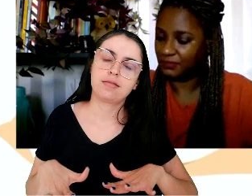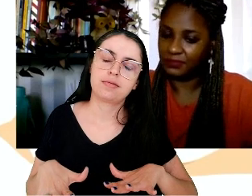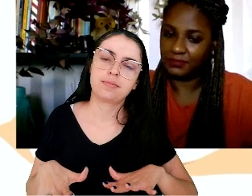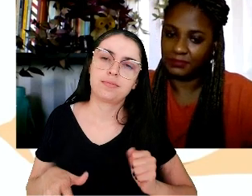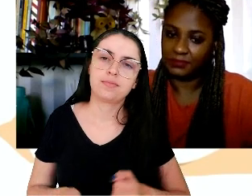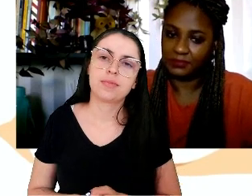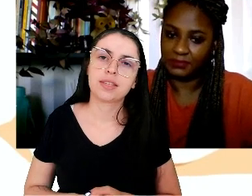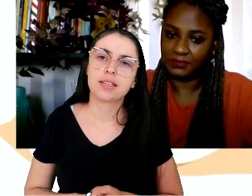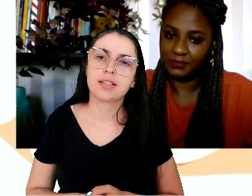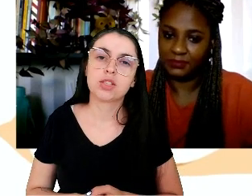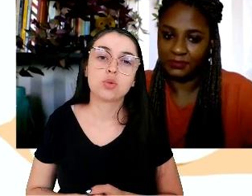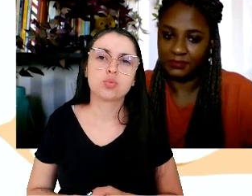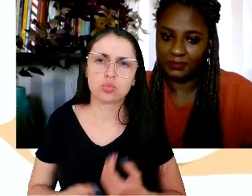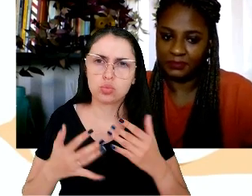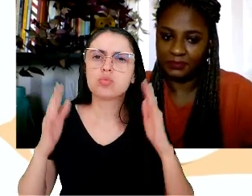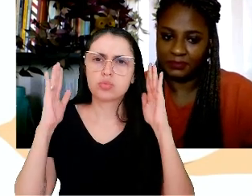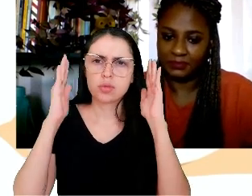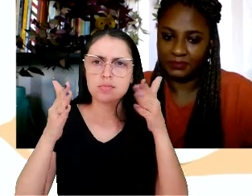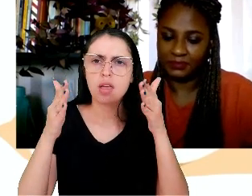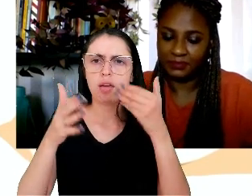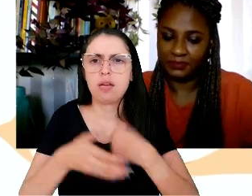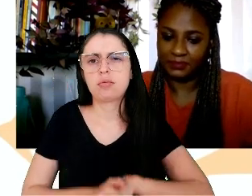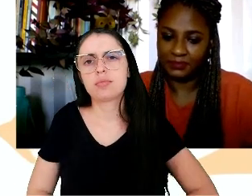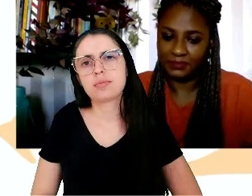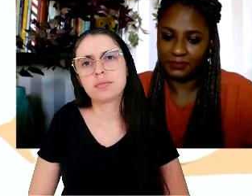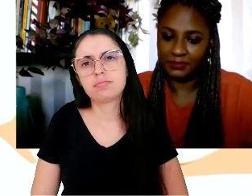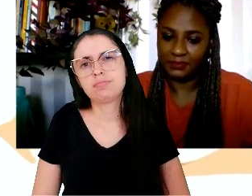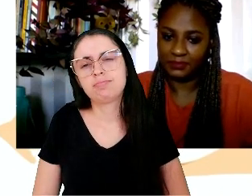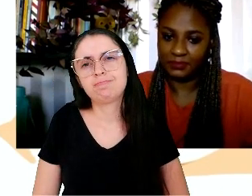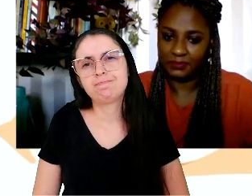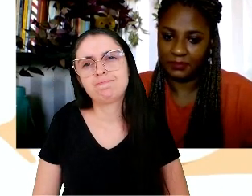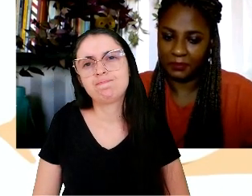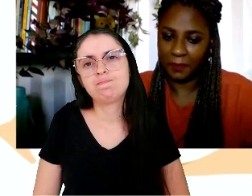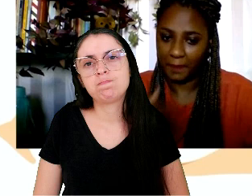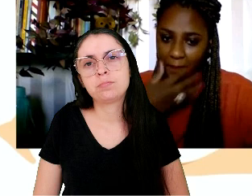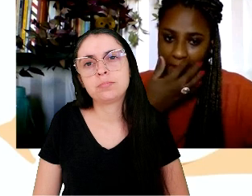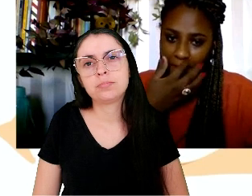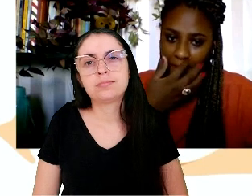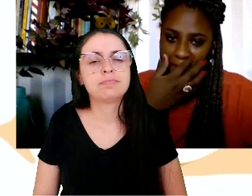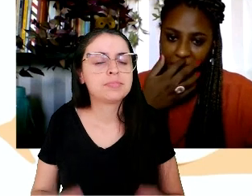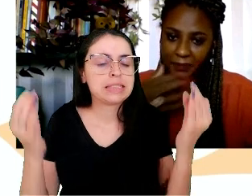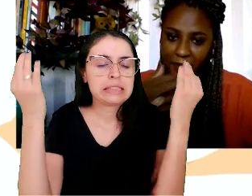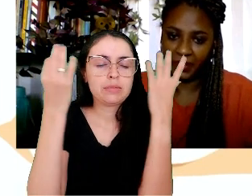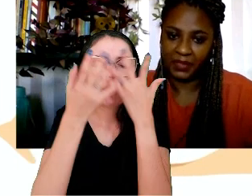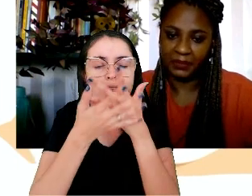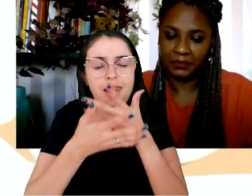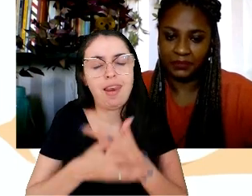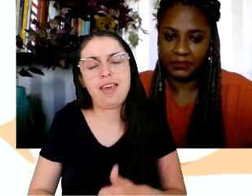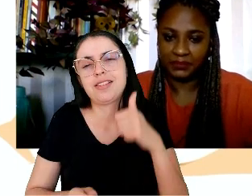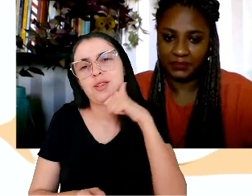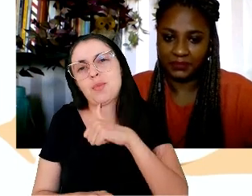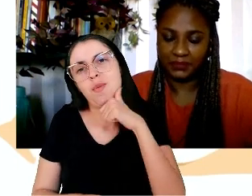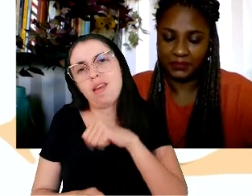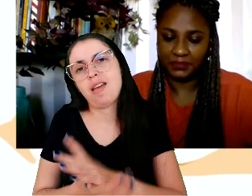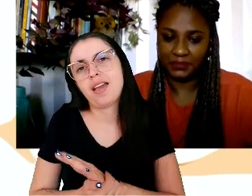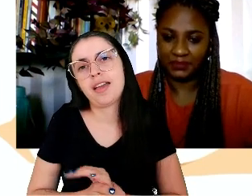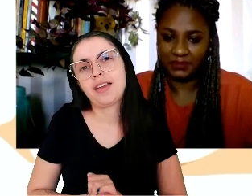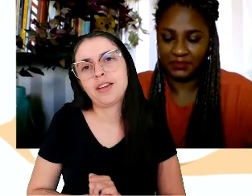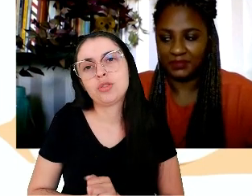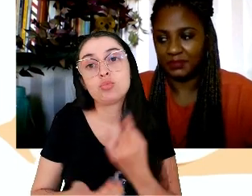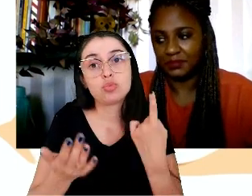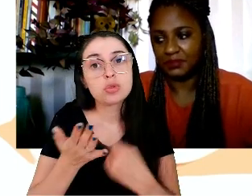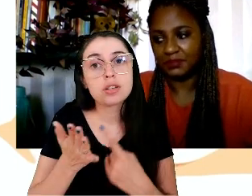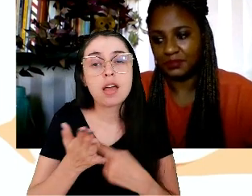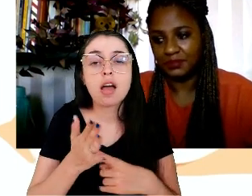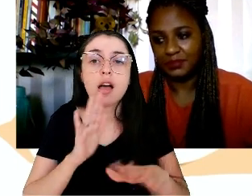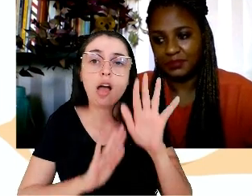e com tanta integridade. Isso é a beleza feminina, né? Do trato com as